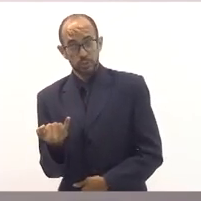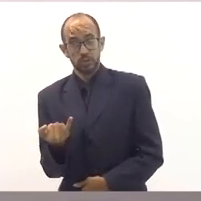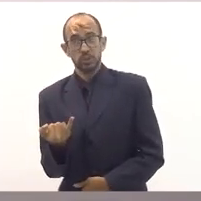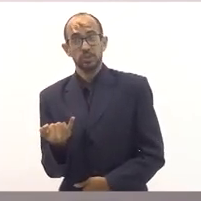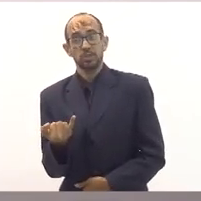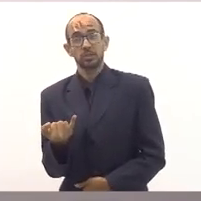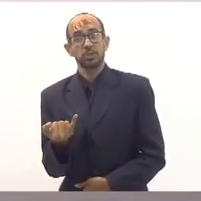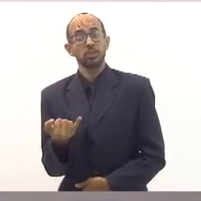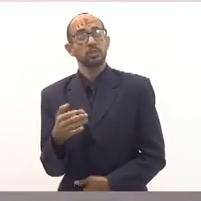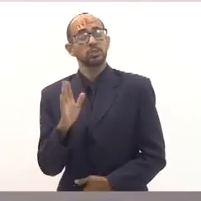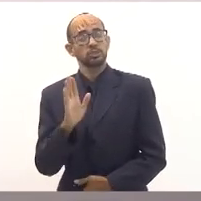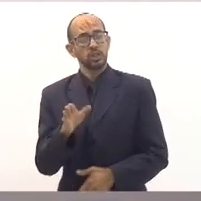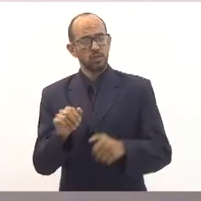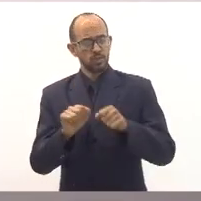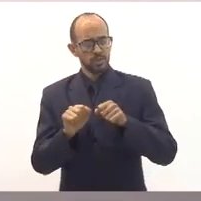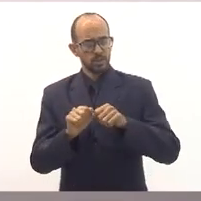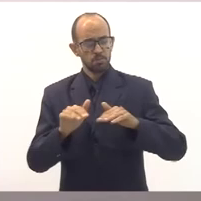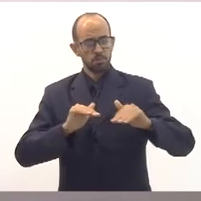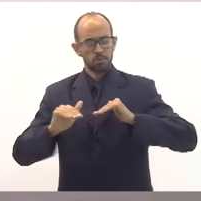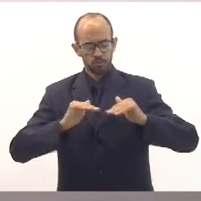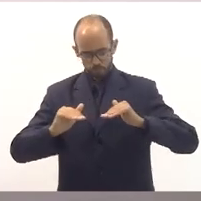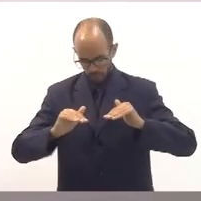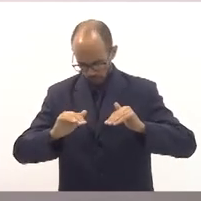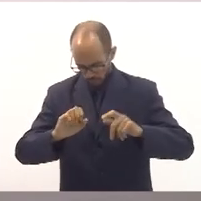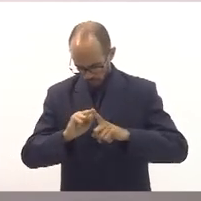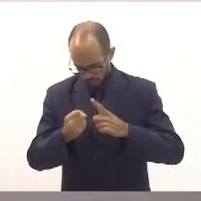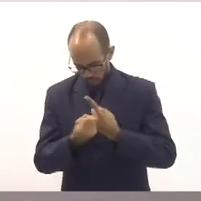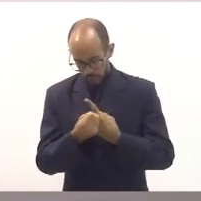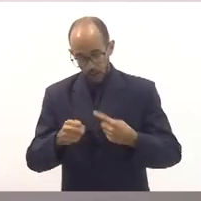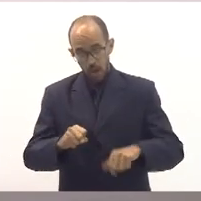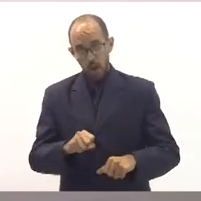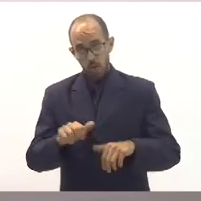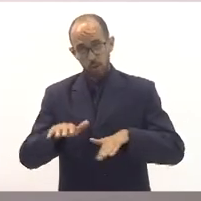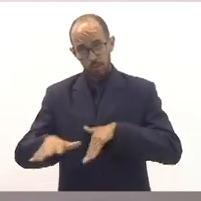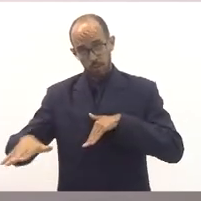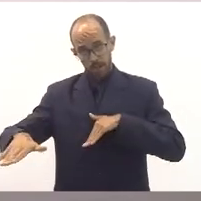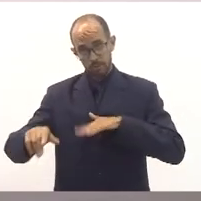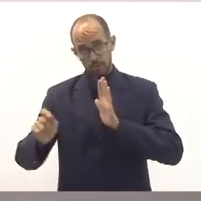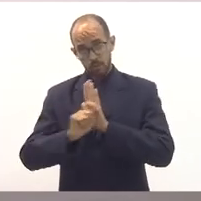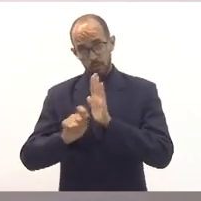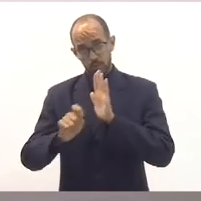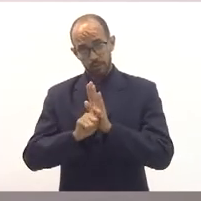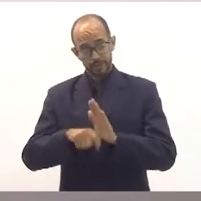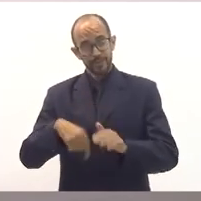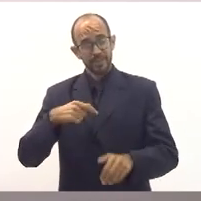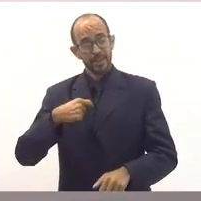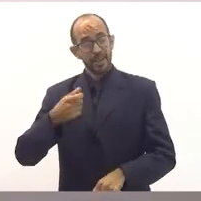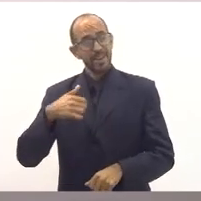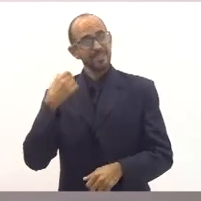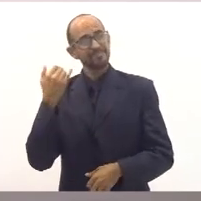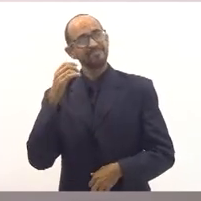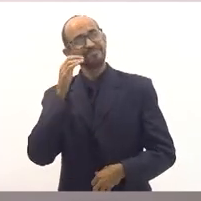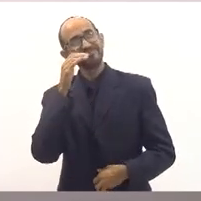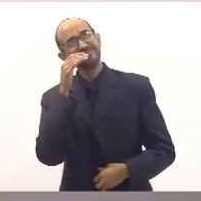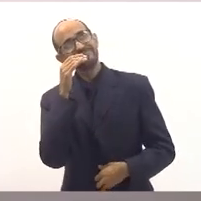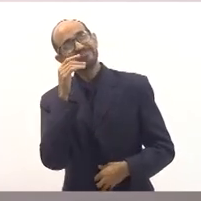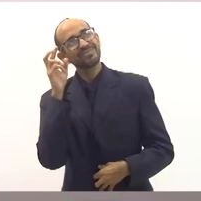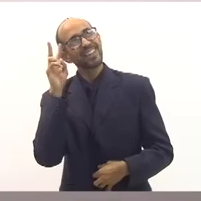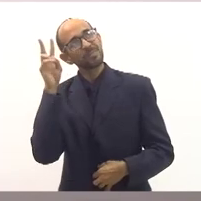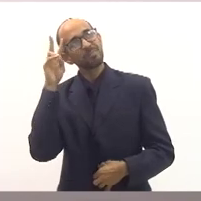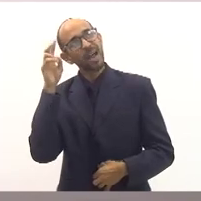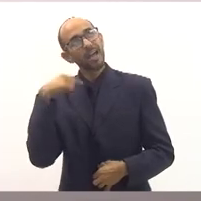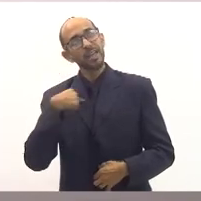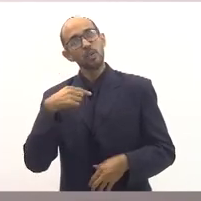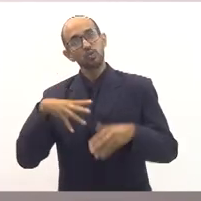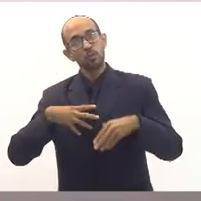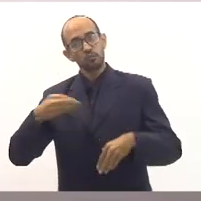lá já fazia o movimento social da marcha da maconha é curioso lembrar eu tava aqui lembrando toda minha trajetória eu que sou